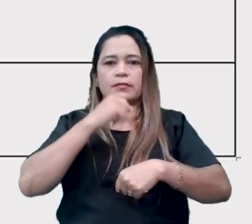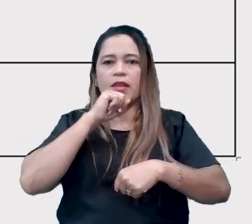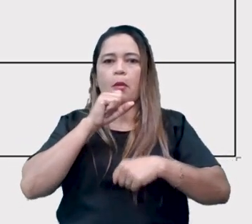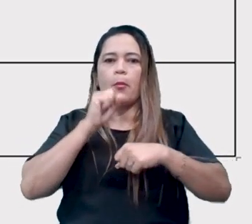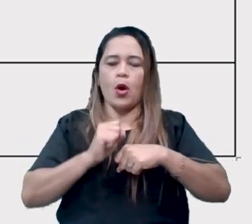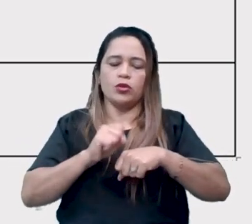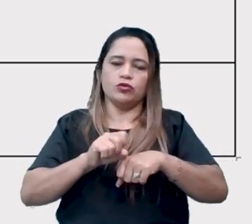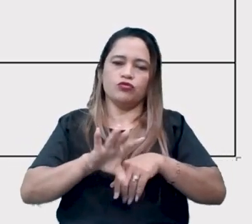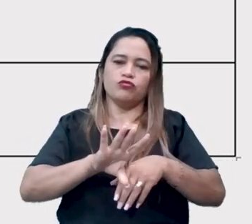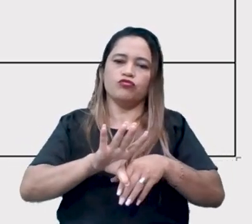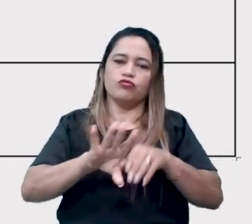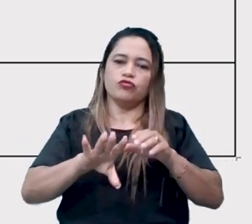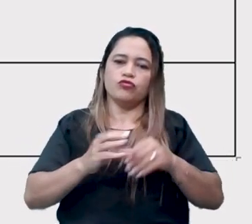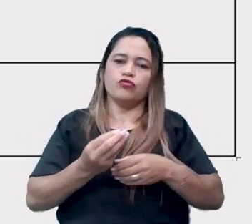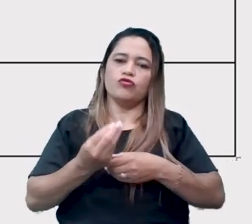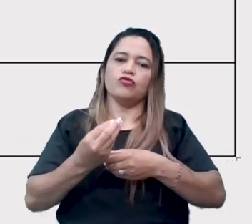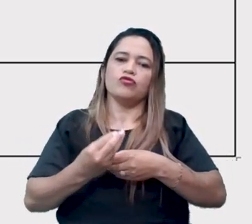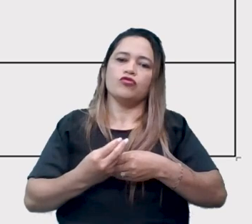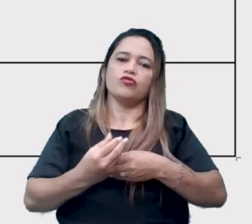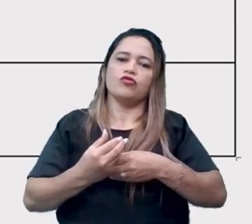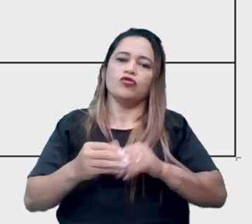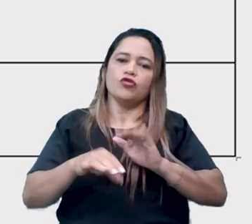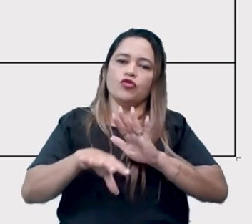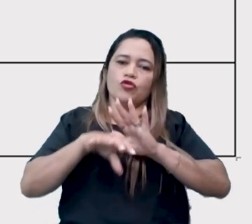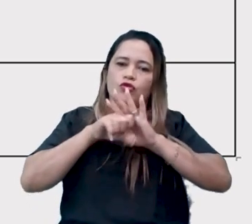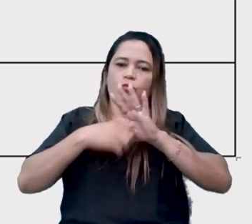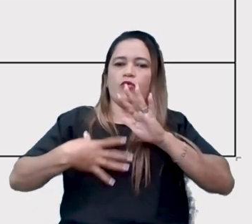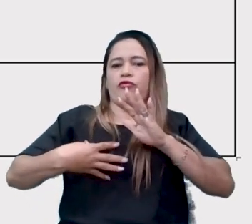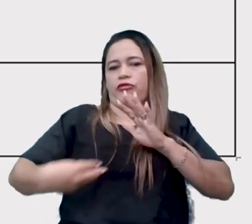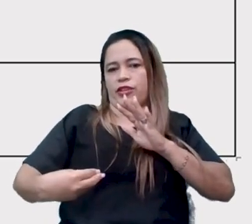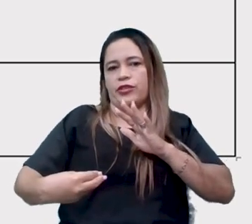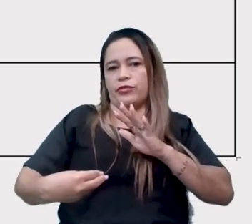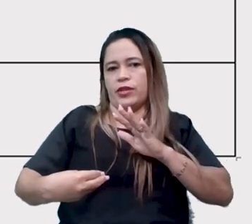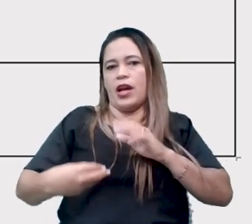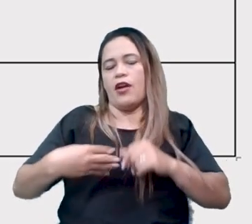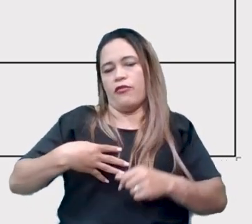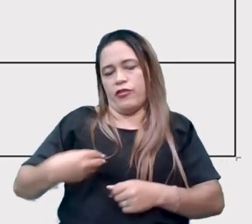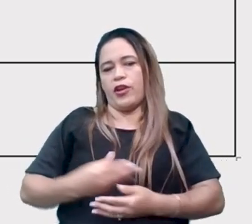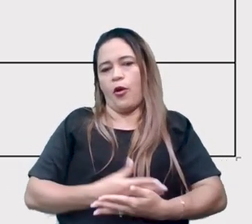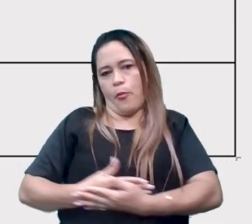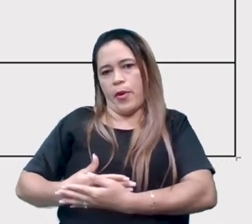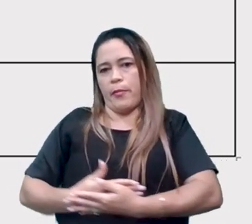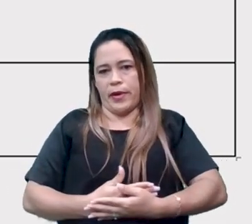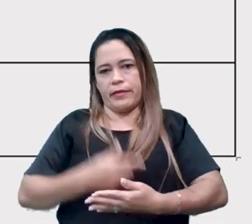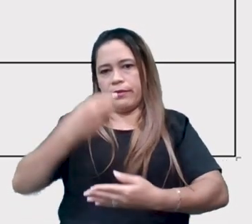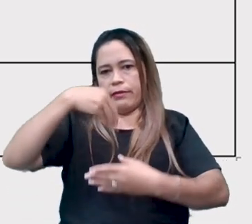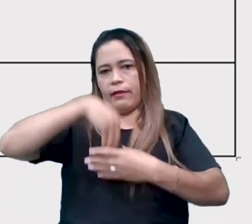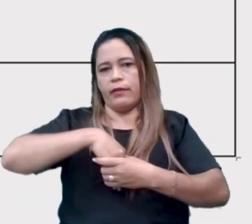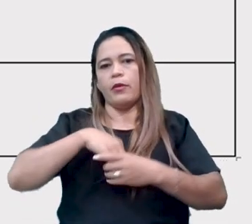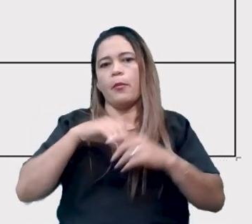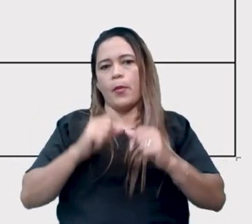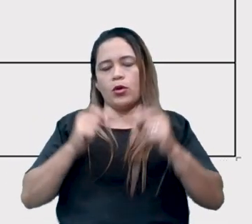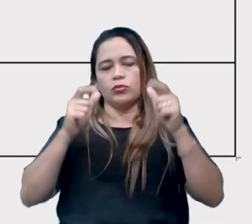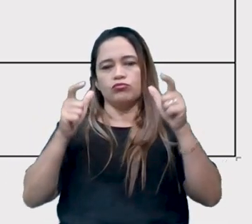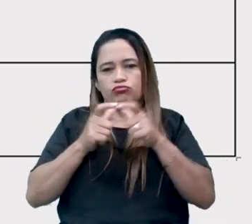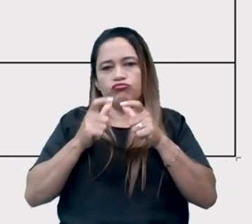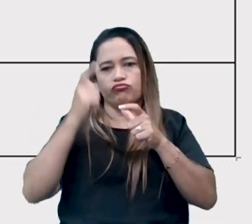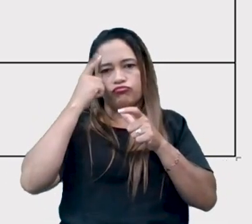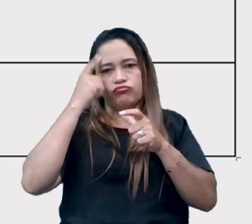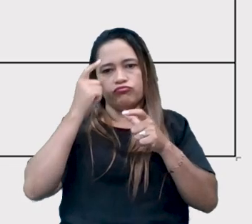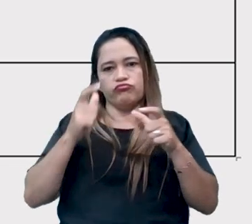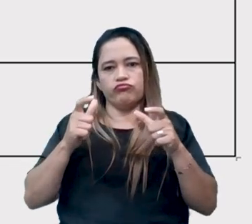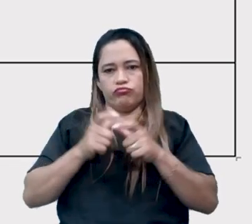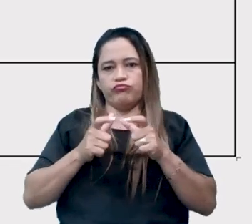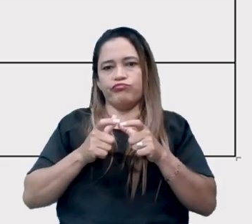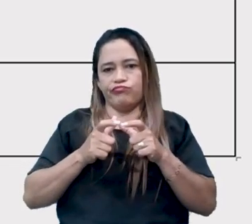passar esse vírus para o filho, e a mãe passando o vírus para o filho, que é um bebezinho lá na barriga dela, pode desenvolver então essa doença que é o quê?